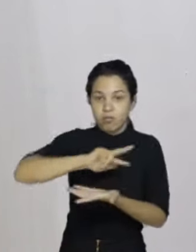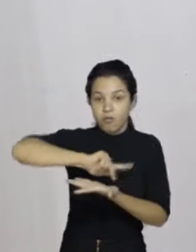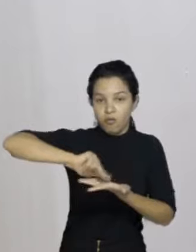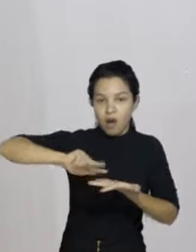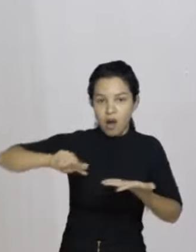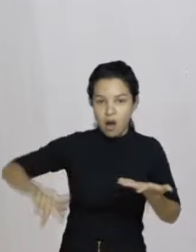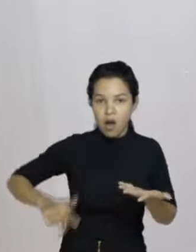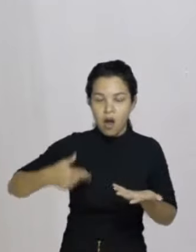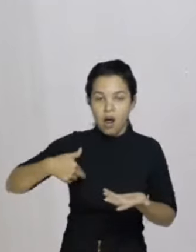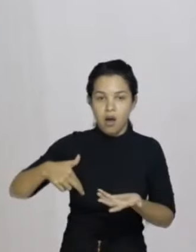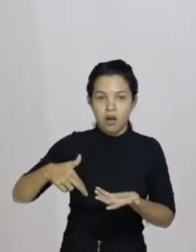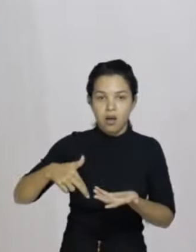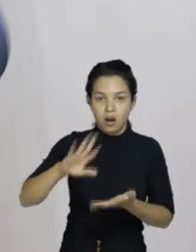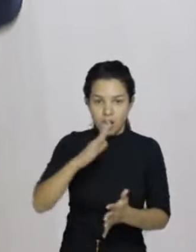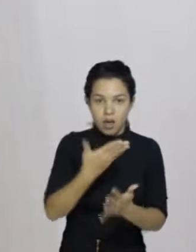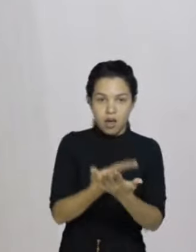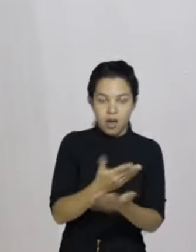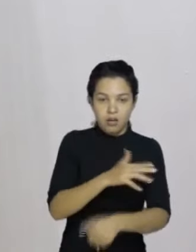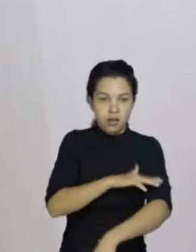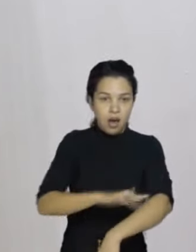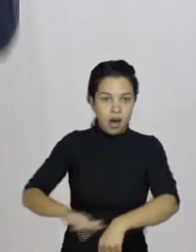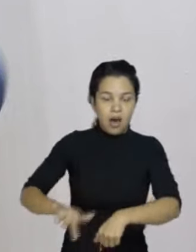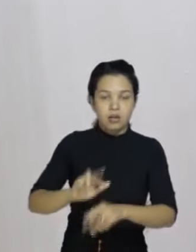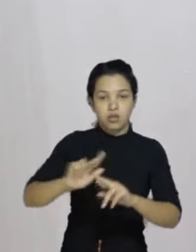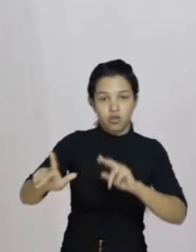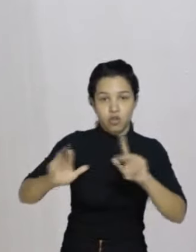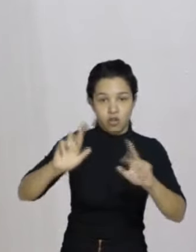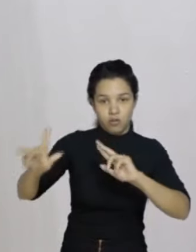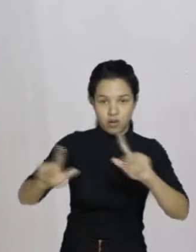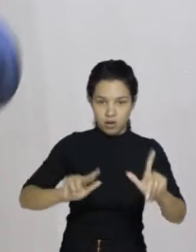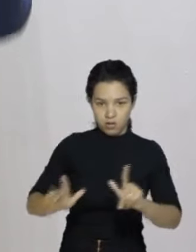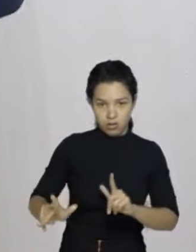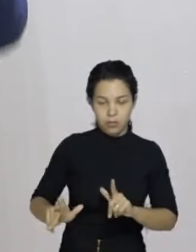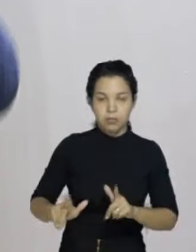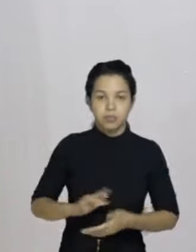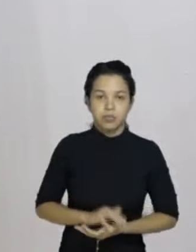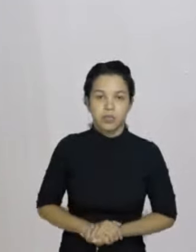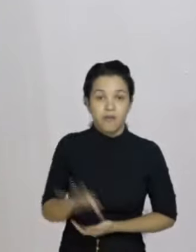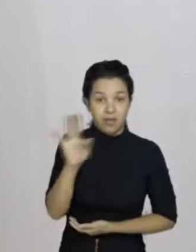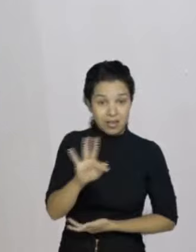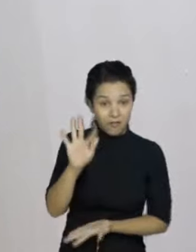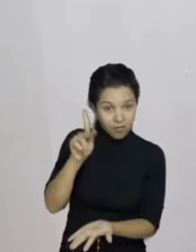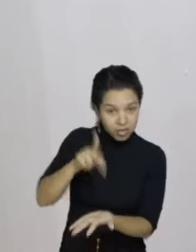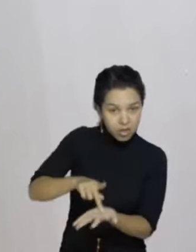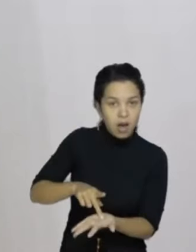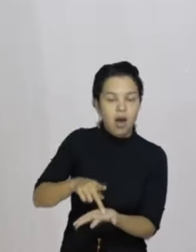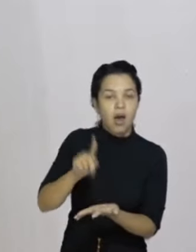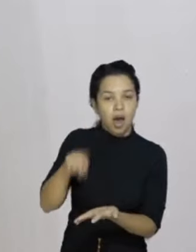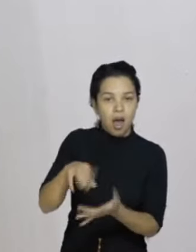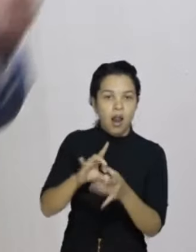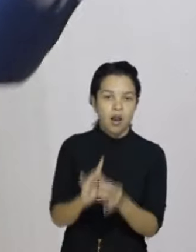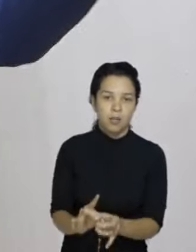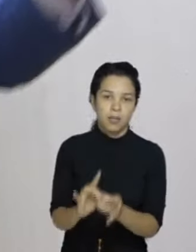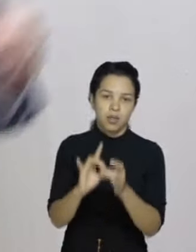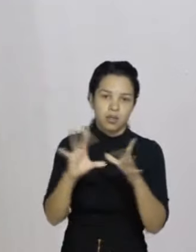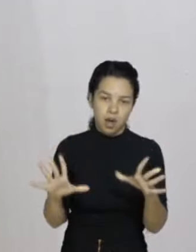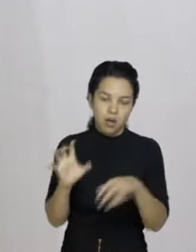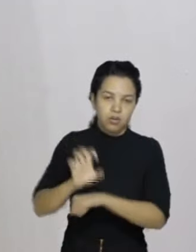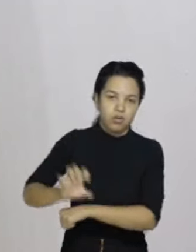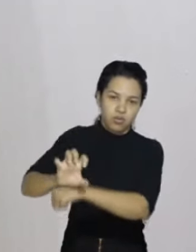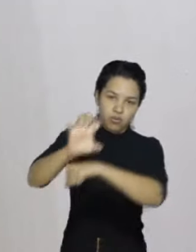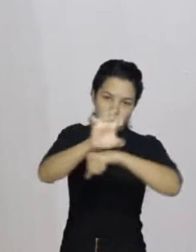realidades diferentes um federalismo de verdade traz mais liberdade para os estados e é isso que nós